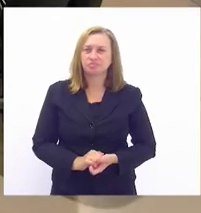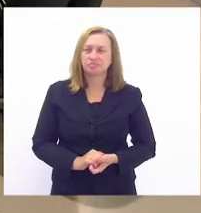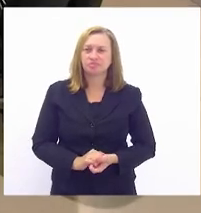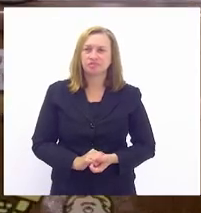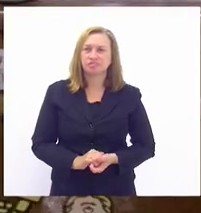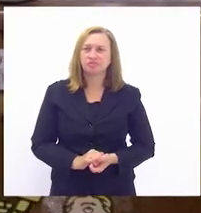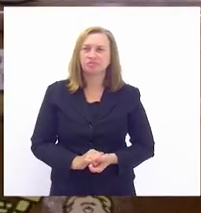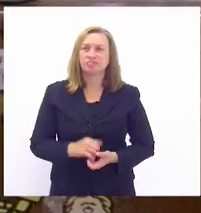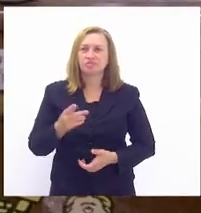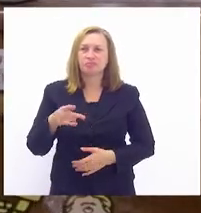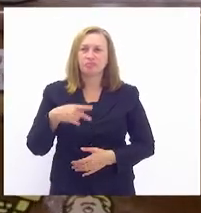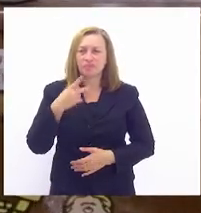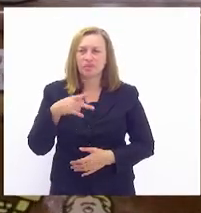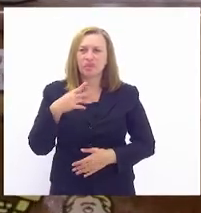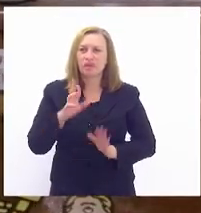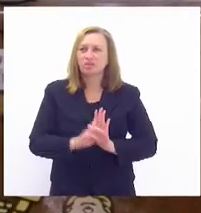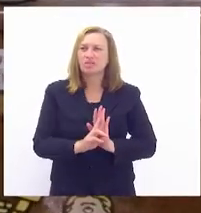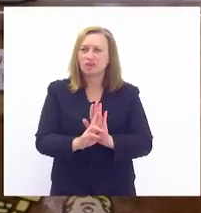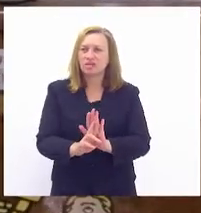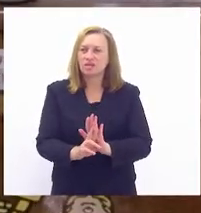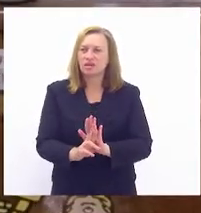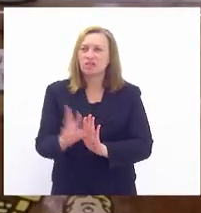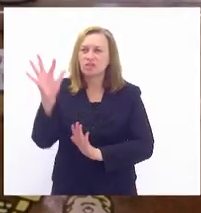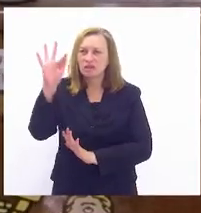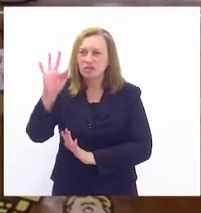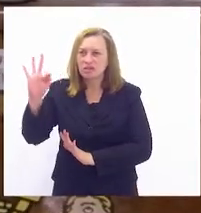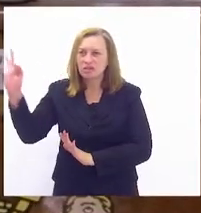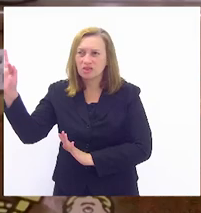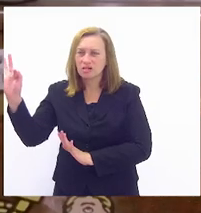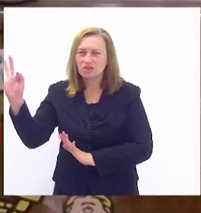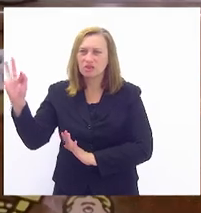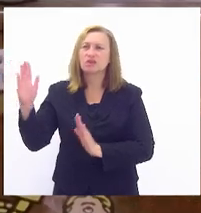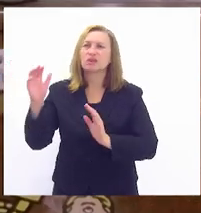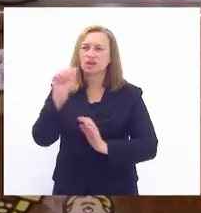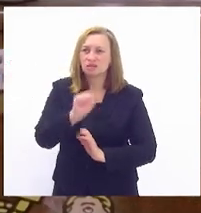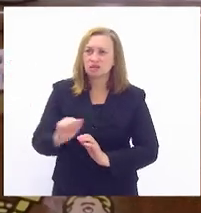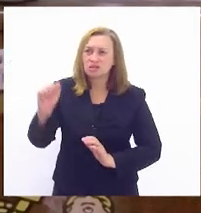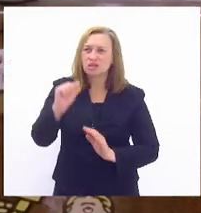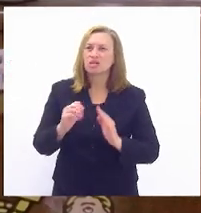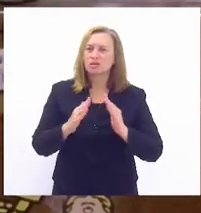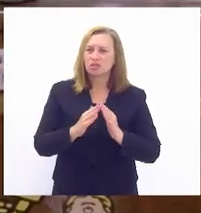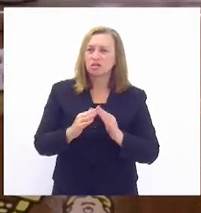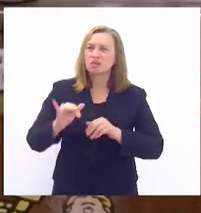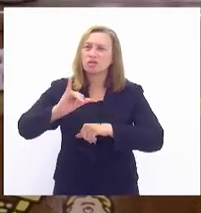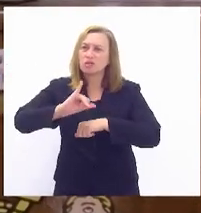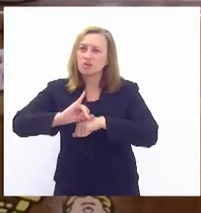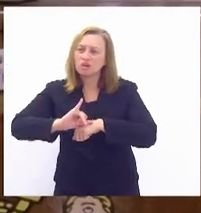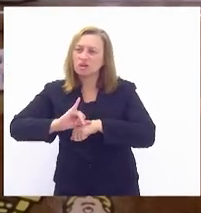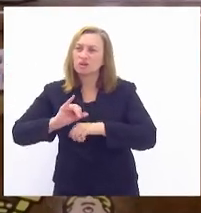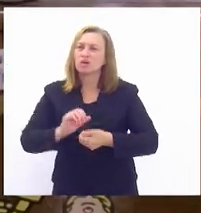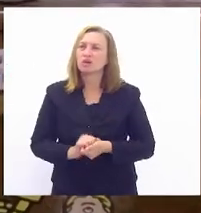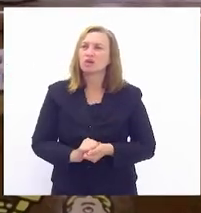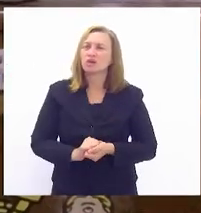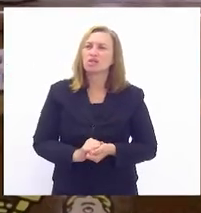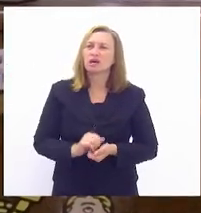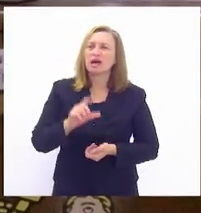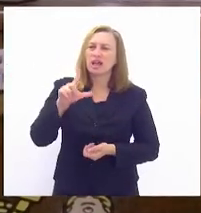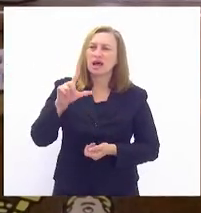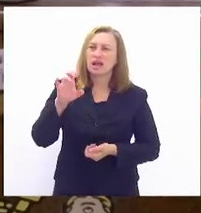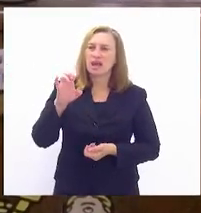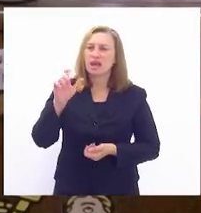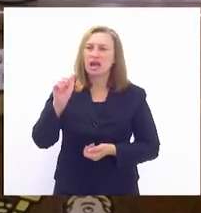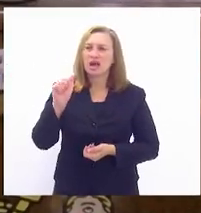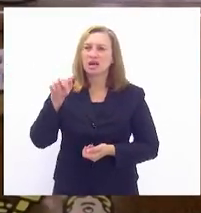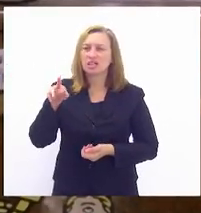Passo a palavra ao representante da Federação das Associações de Moradores de Volta Redonda, senhor Leandro.